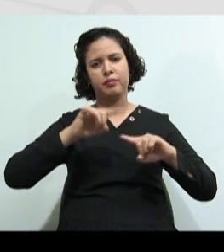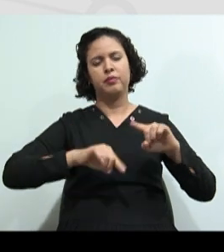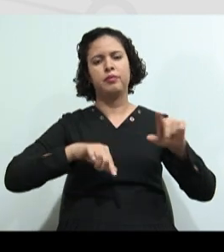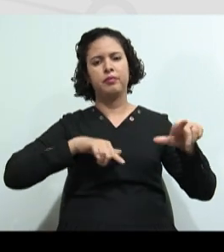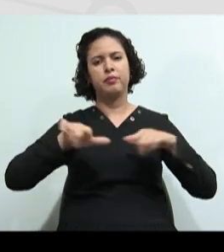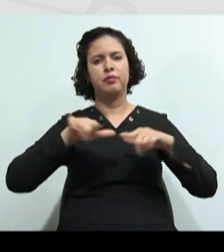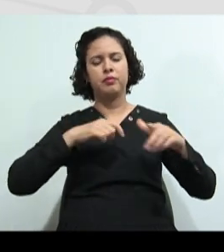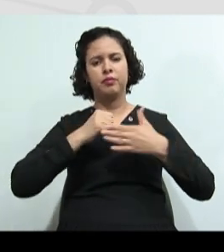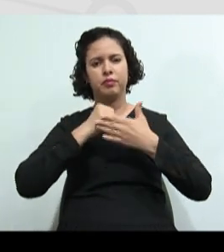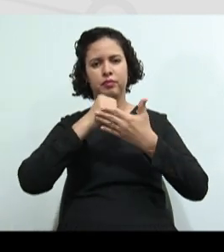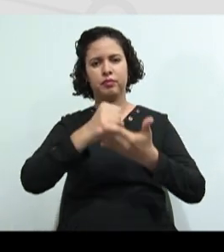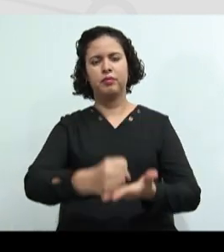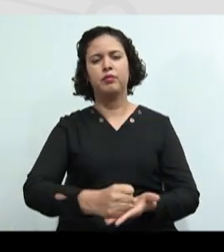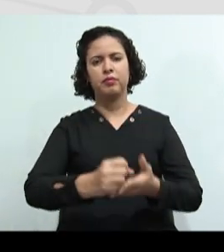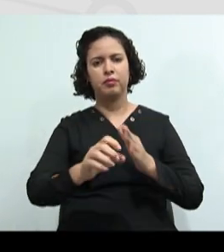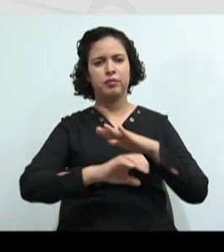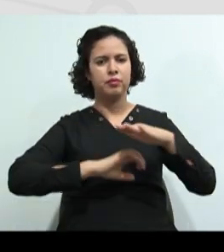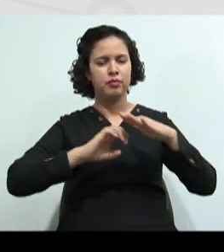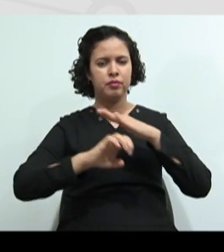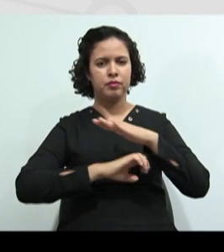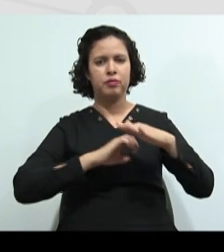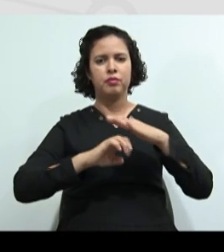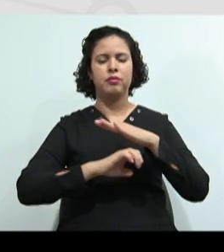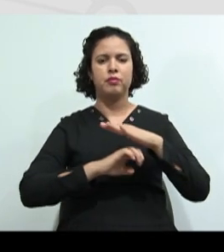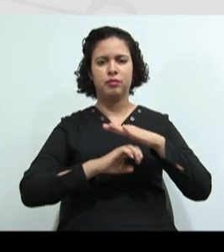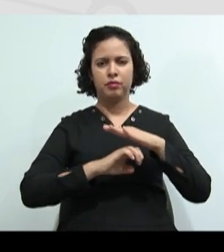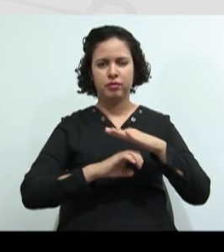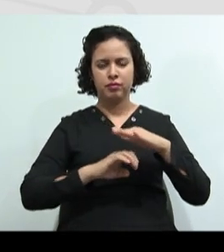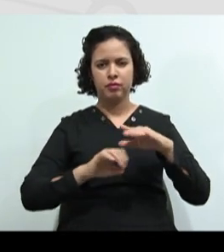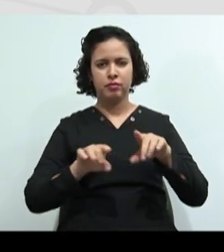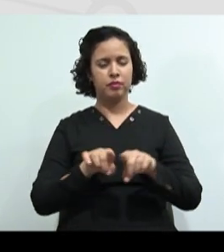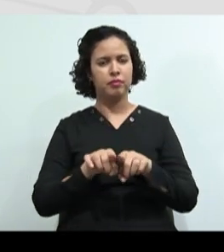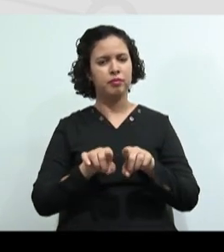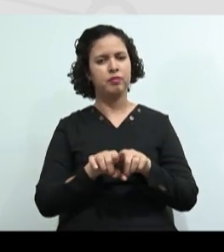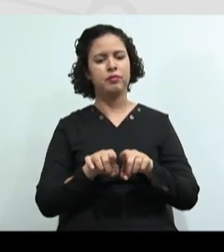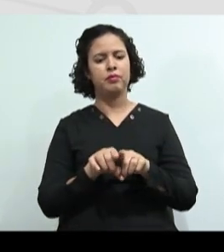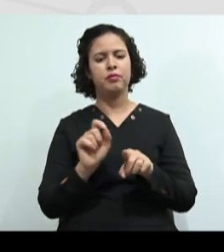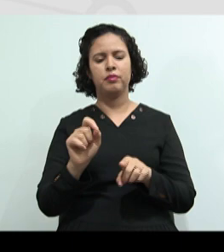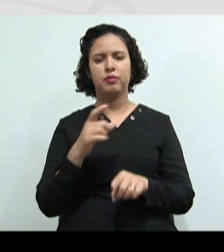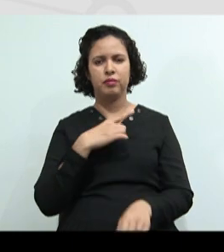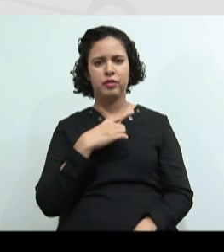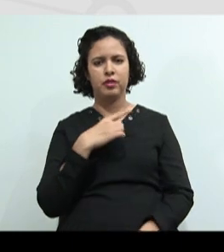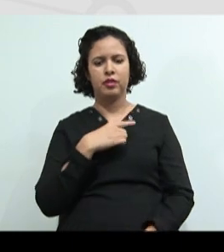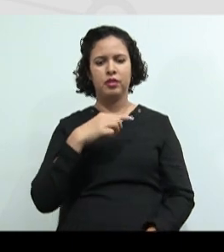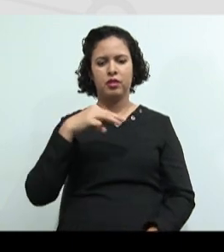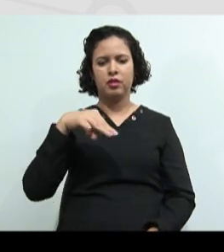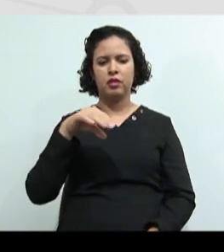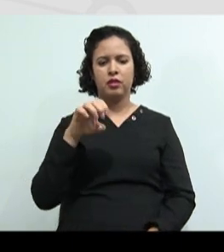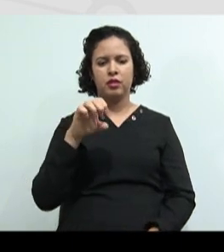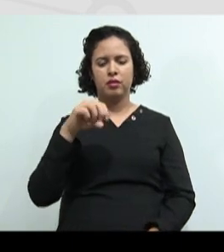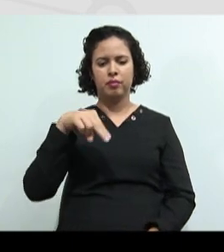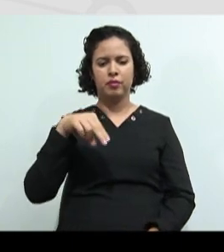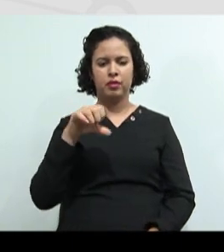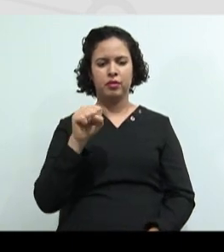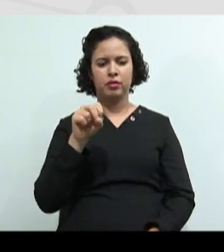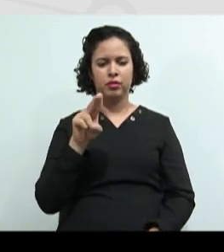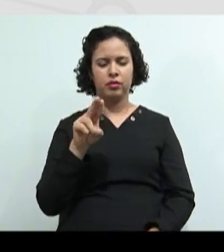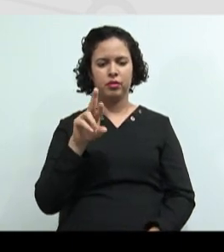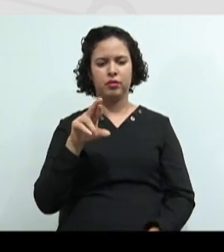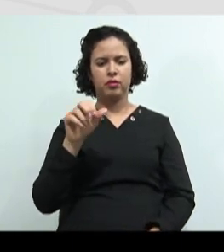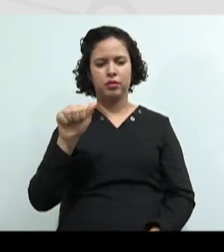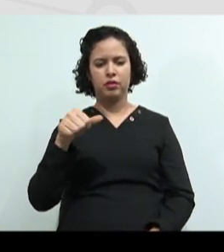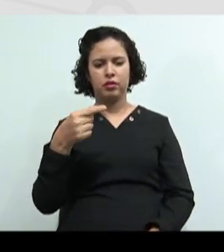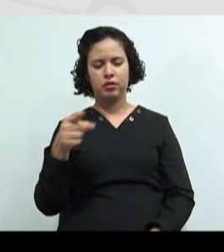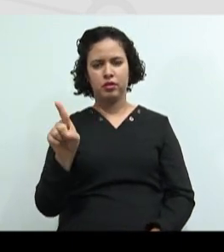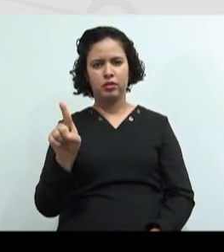serviços oferecidos pela organização, assistência técnica, etc. Existe também a mensuração do desempenho, né, ou seja, como é que